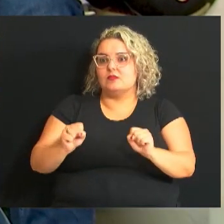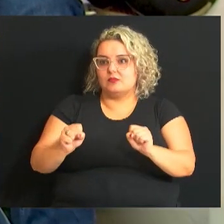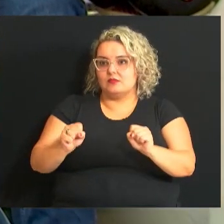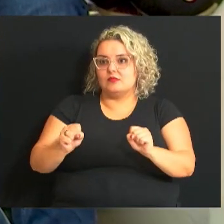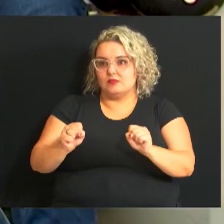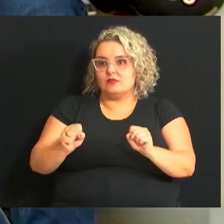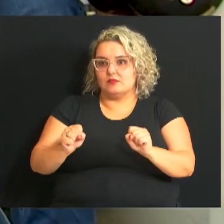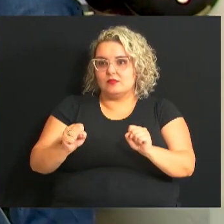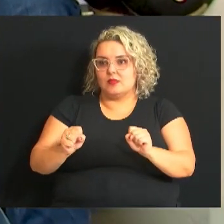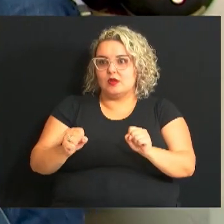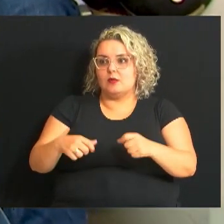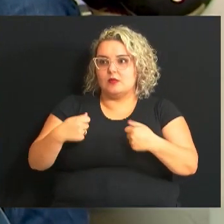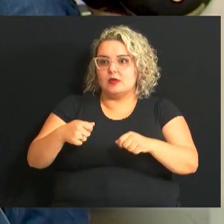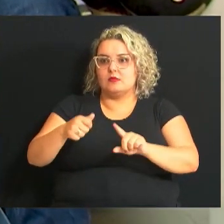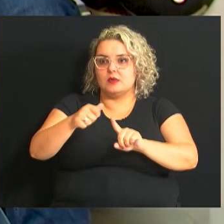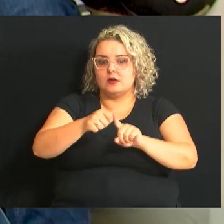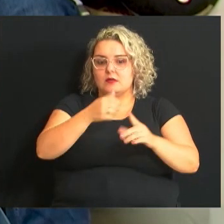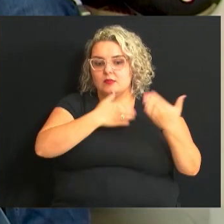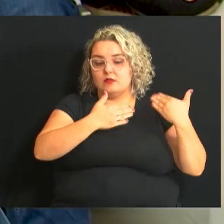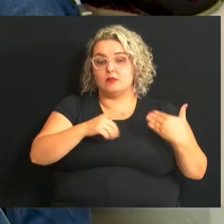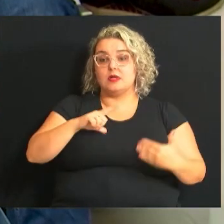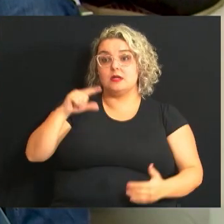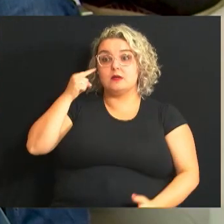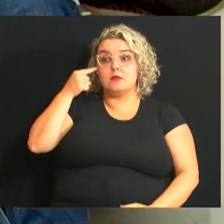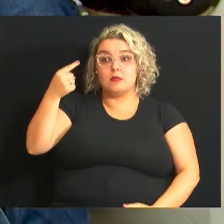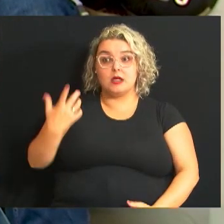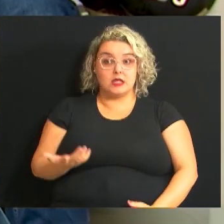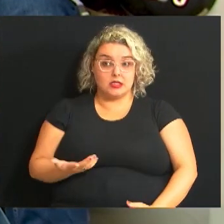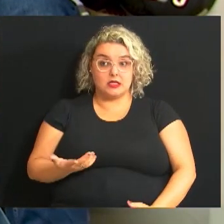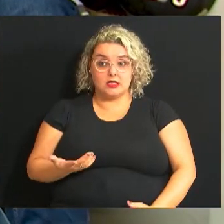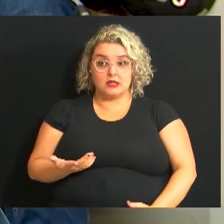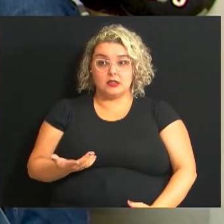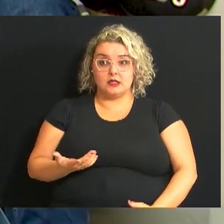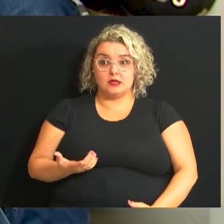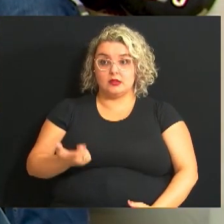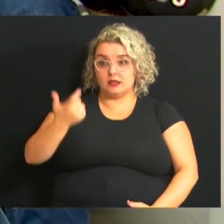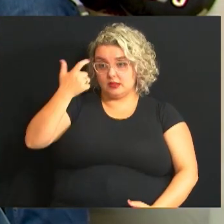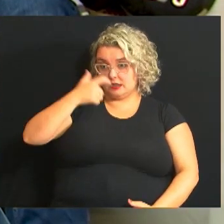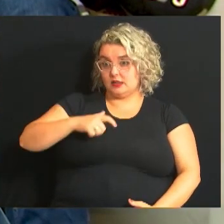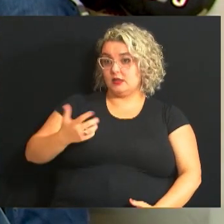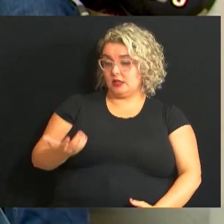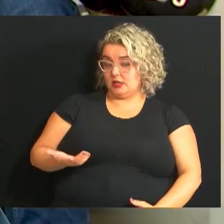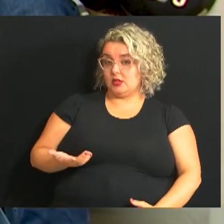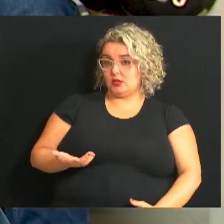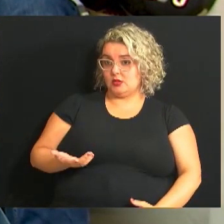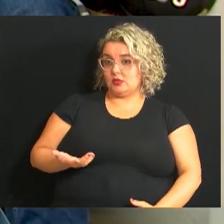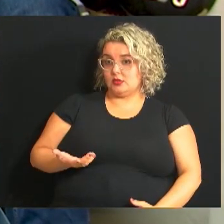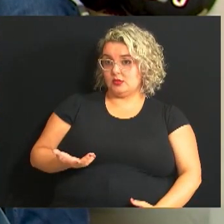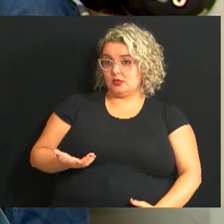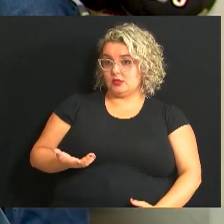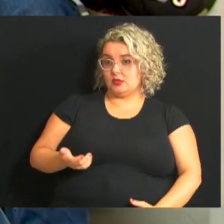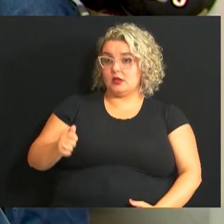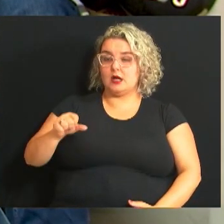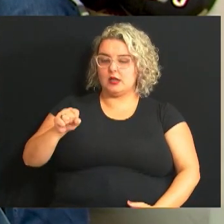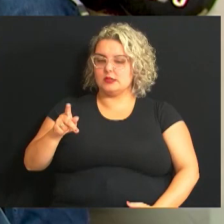meses atrás, só para você ter uma noção. Eu era um cara aspirante a estudar história, temas históricos, via no